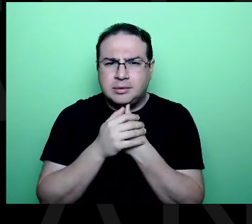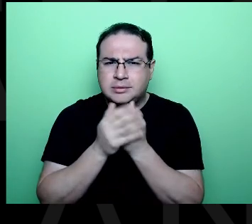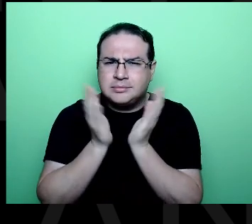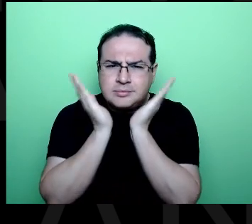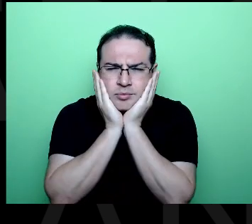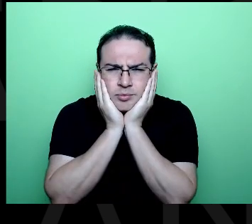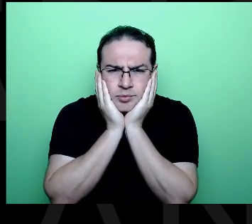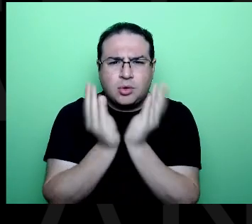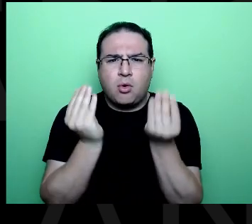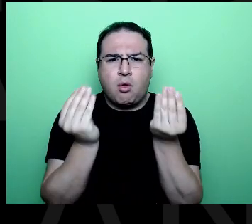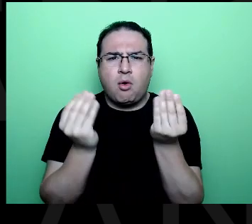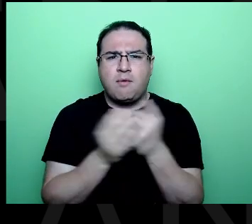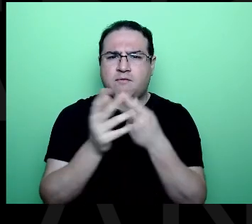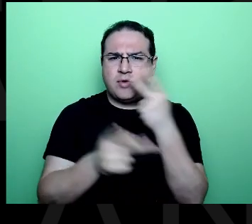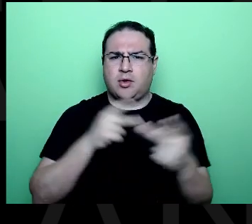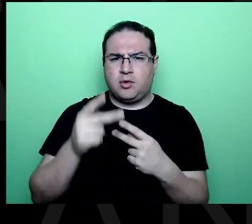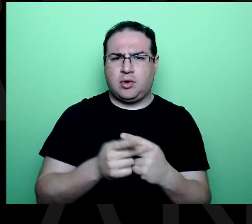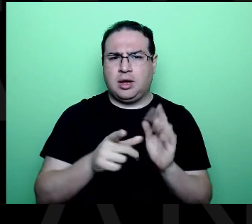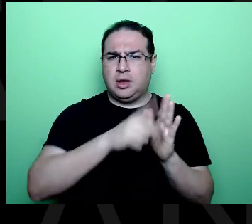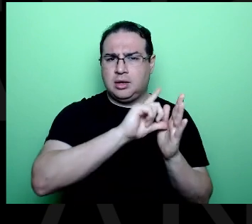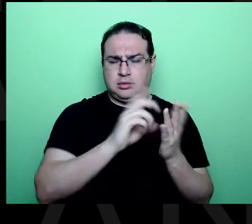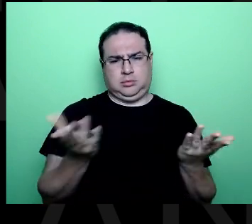solto. Que Aí eu merda! falei